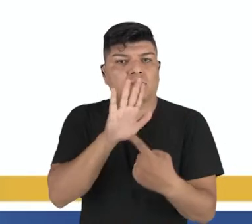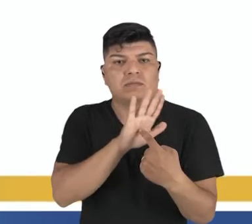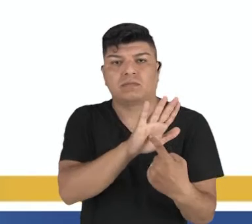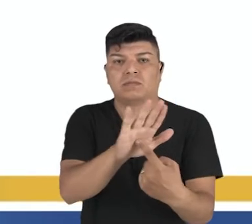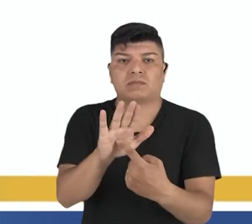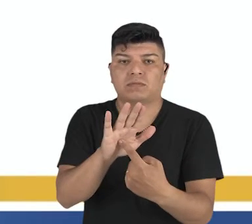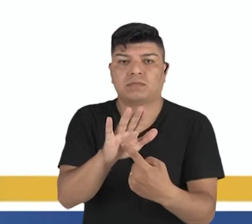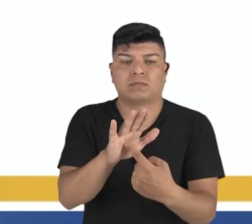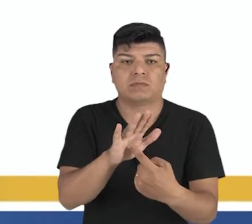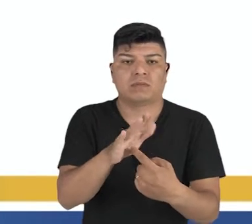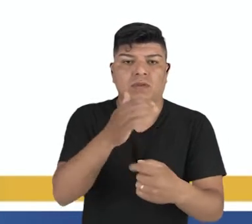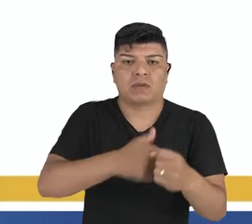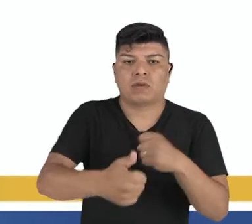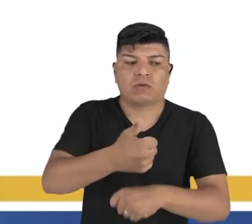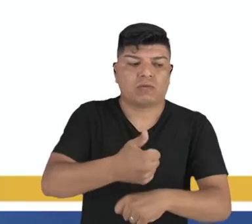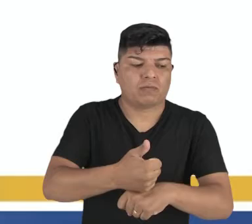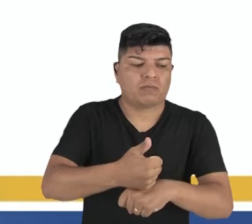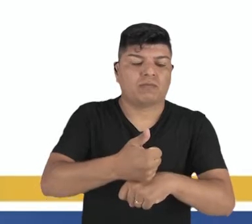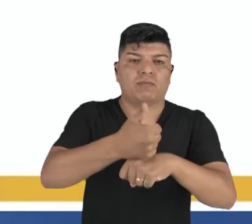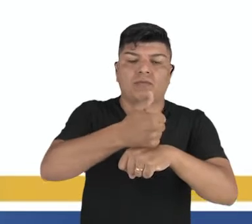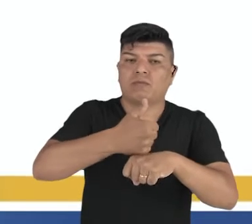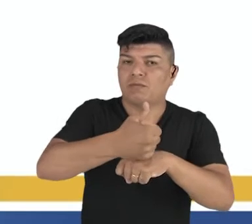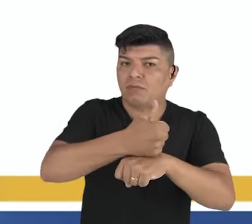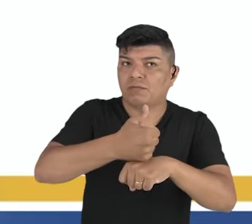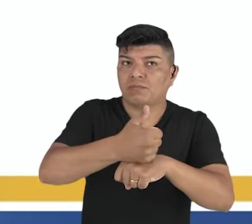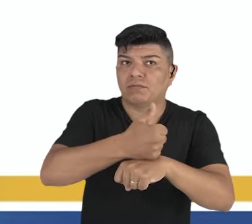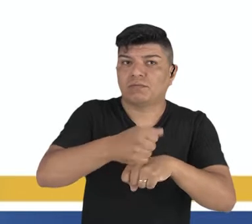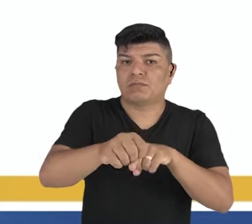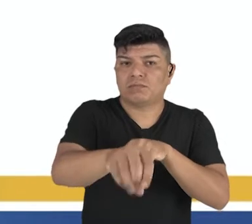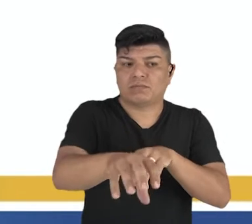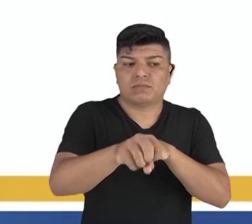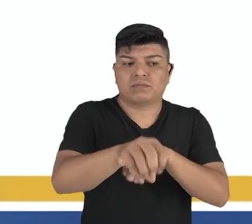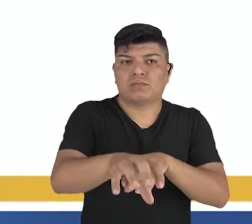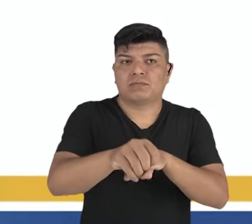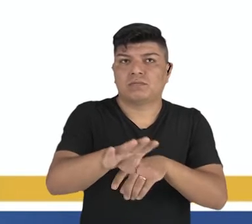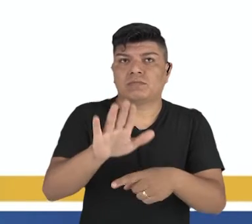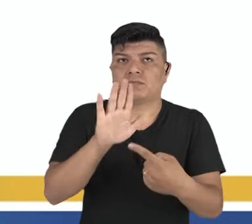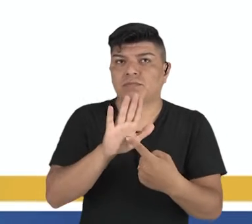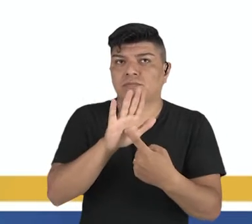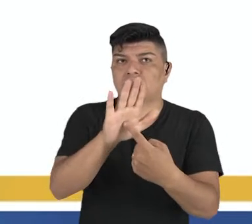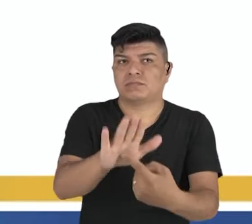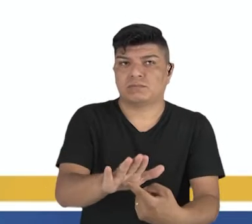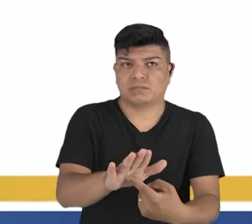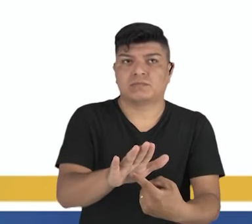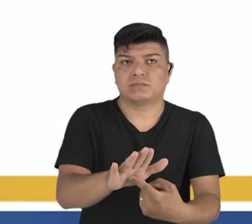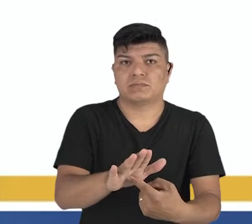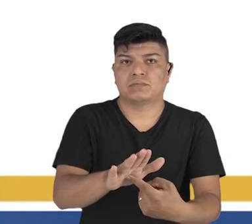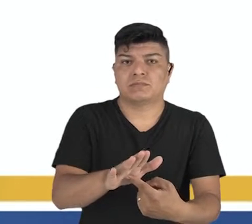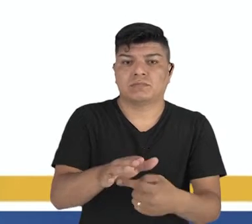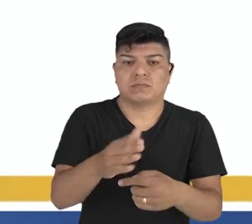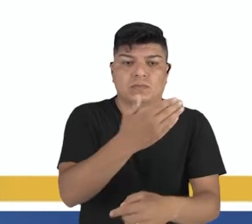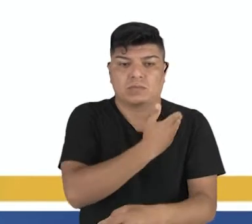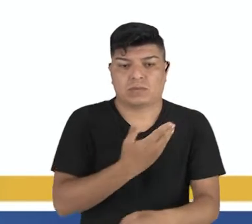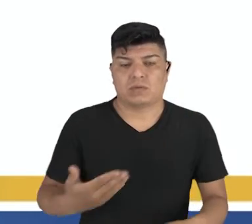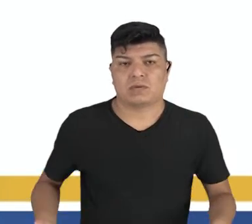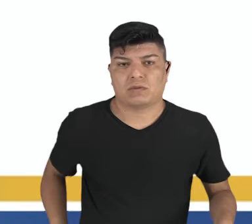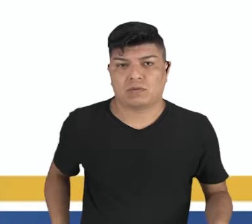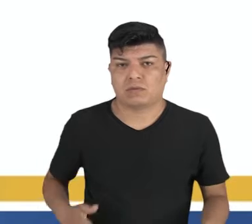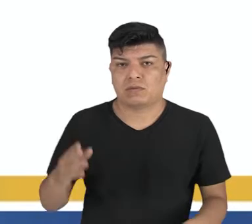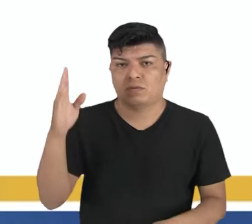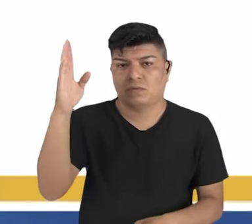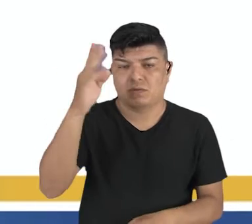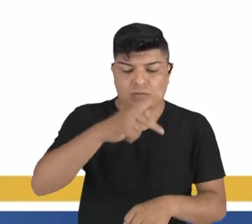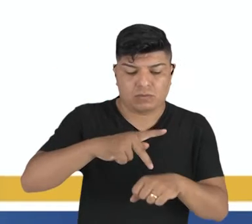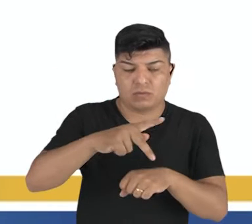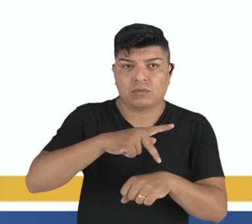a qualidade inadequada de ensino que era ofertada nas escolas públicas do país, por falta de